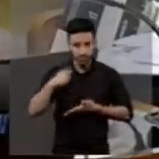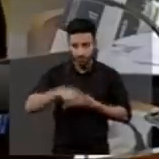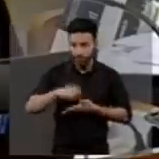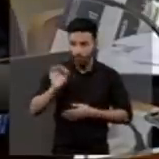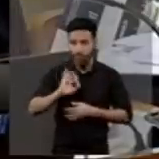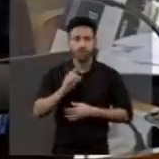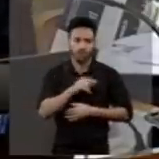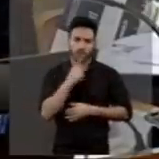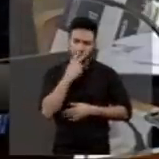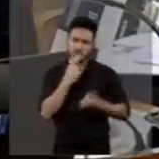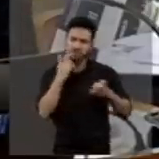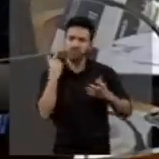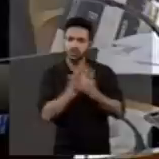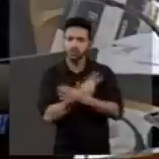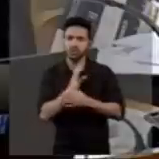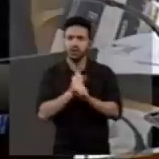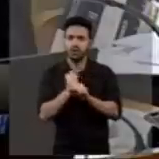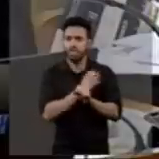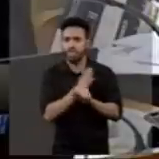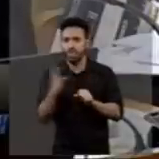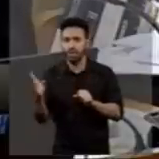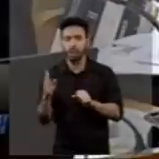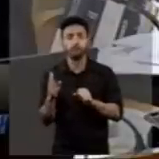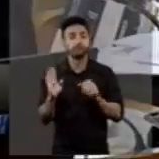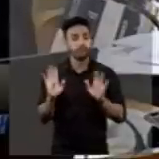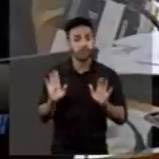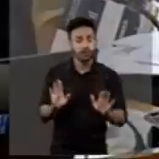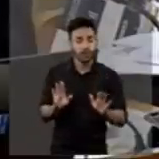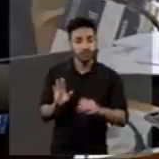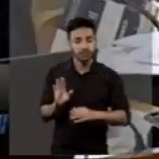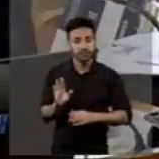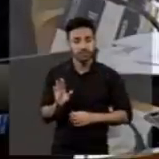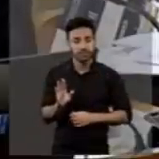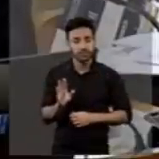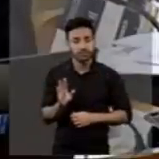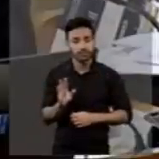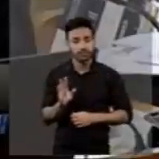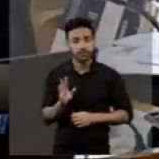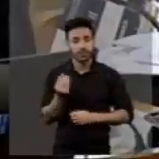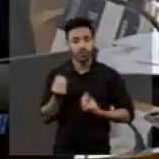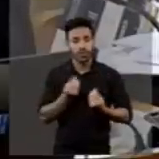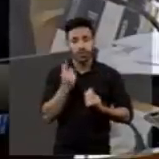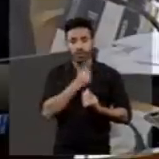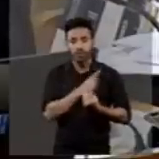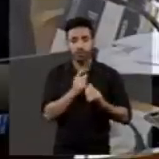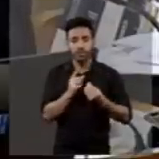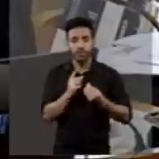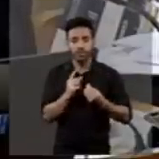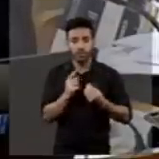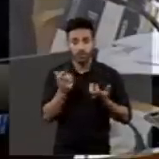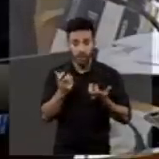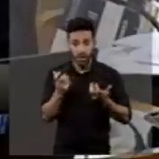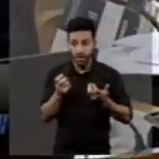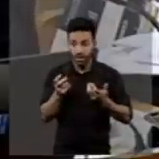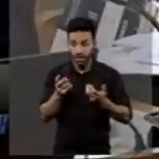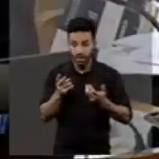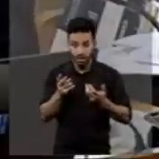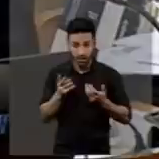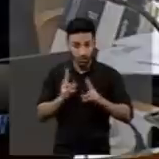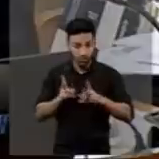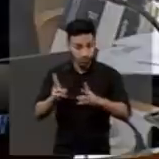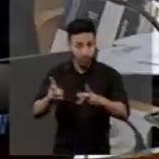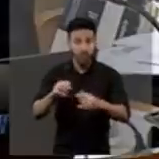que uma das alegações de todos é para permitir a continuidade que algo é considerado